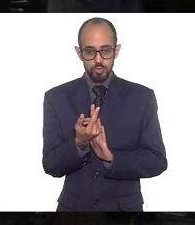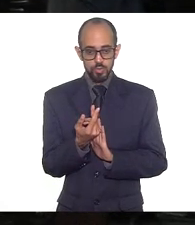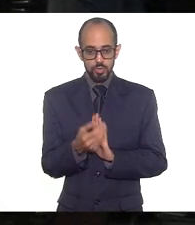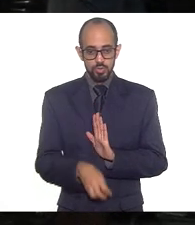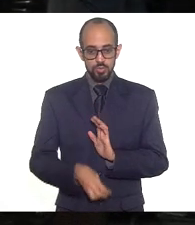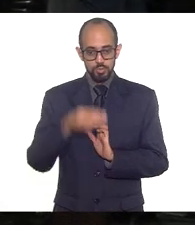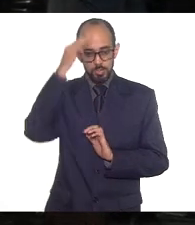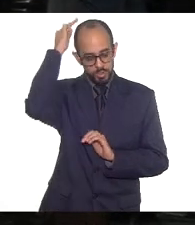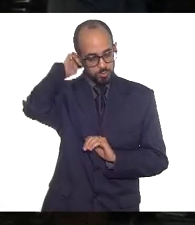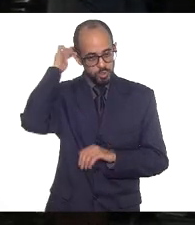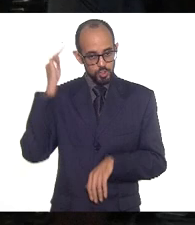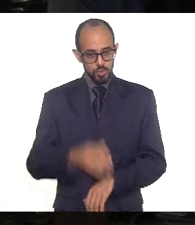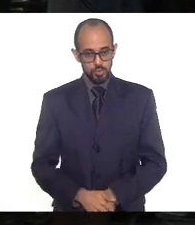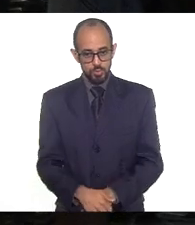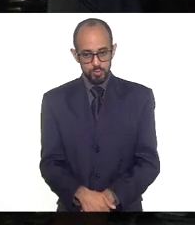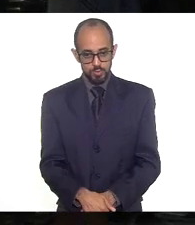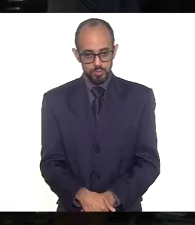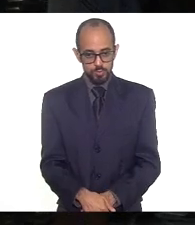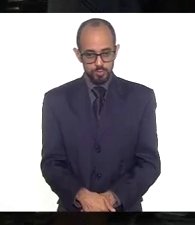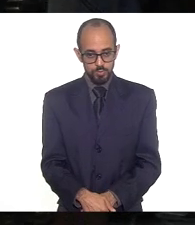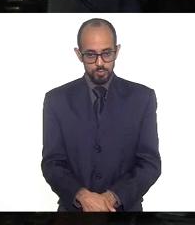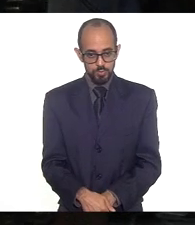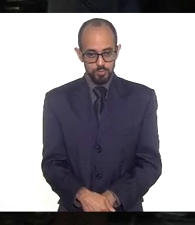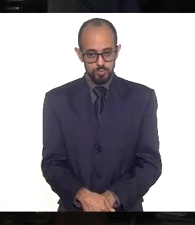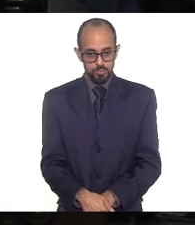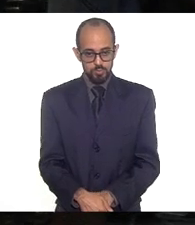deputado Márcio Pacheco a